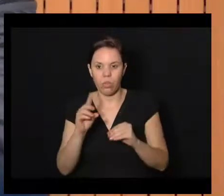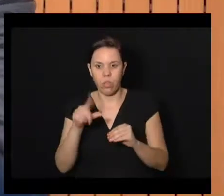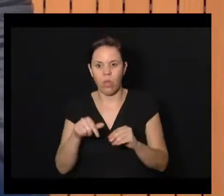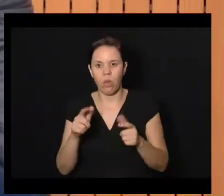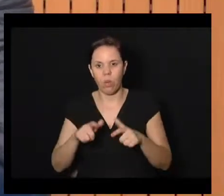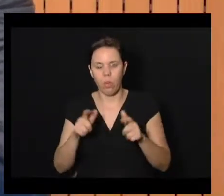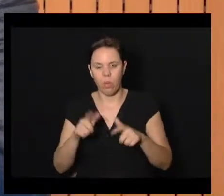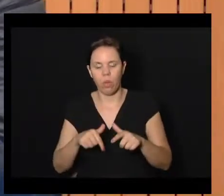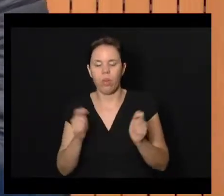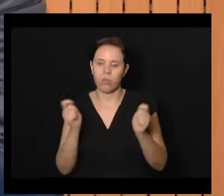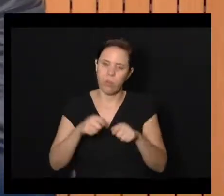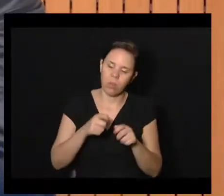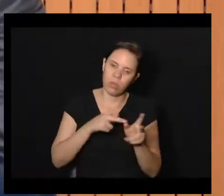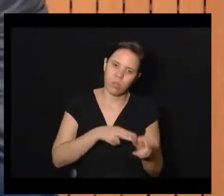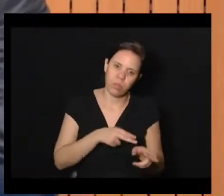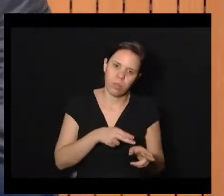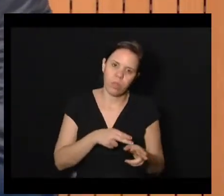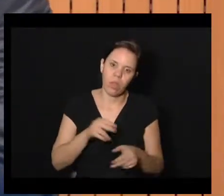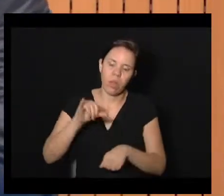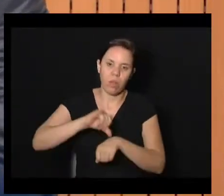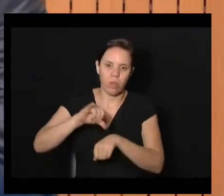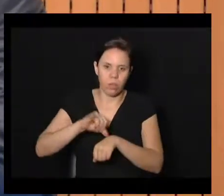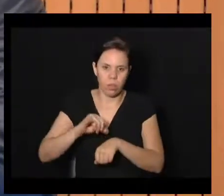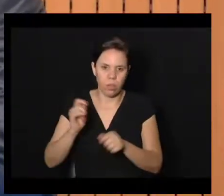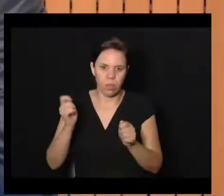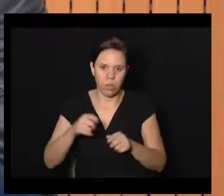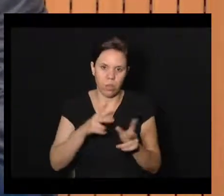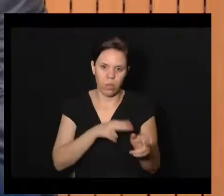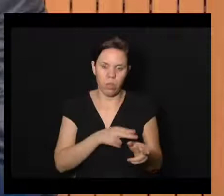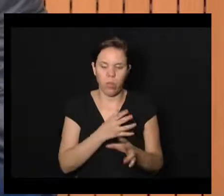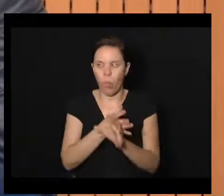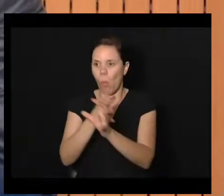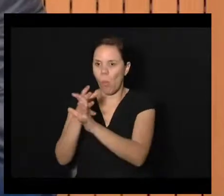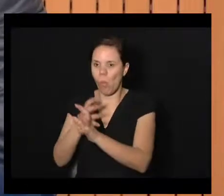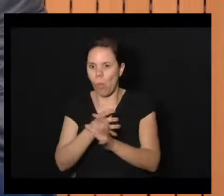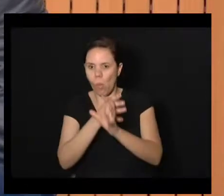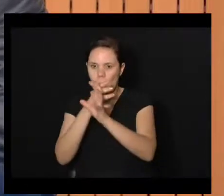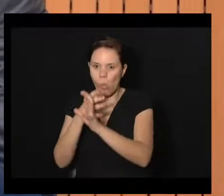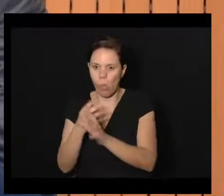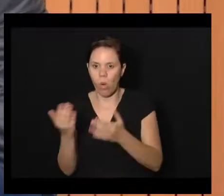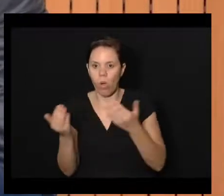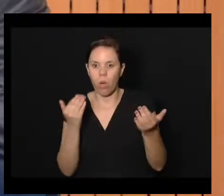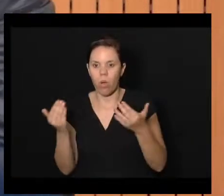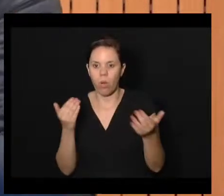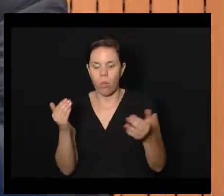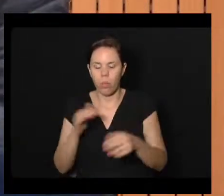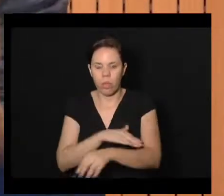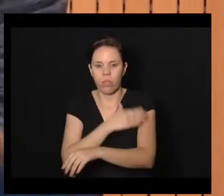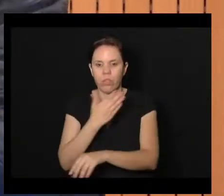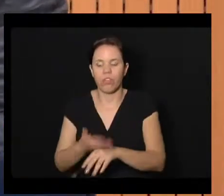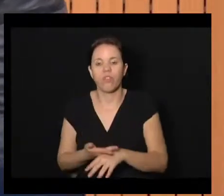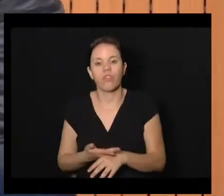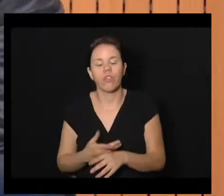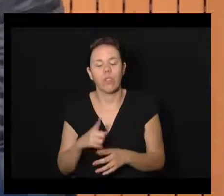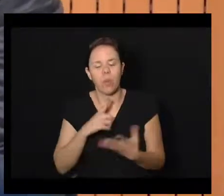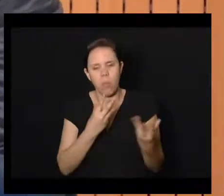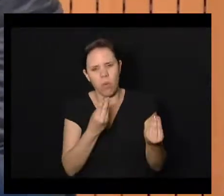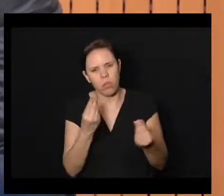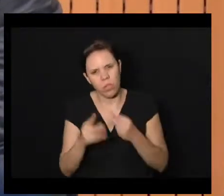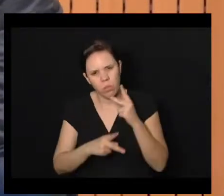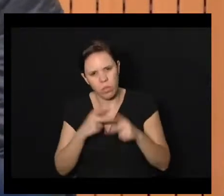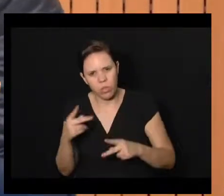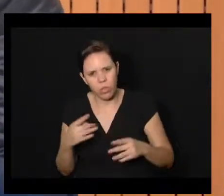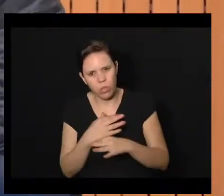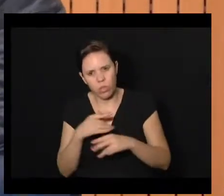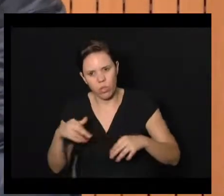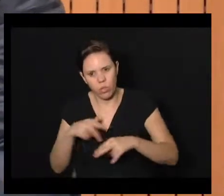possível dormir nené que geralmente o centro da cidade à noite eles ficam vazios é comparado ao dia e por ter um grande circulação de pessoas também